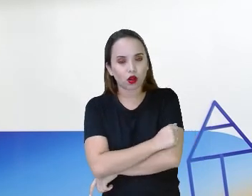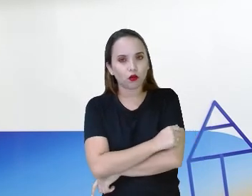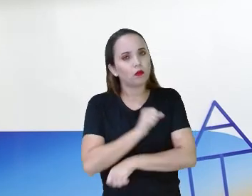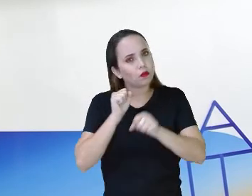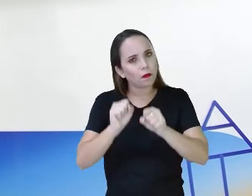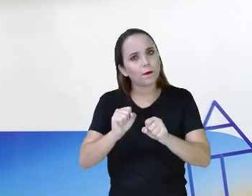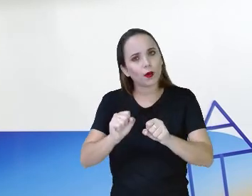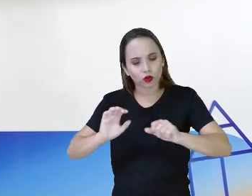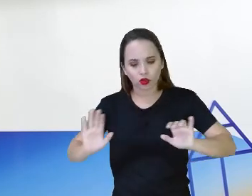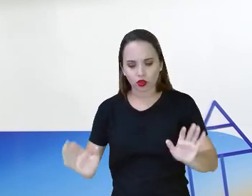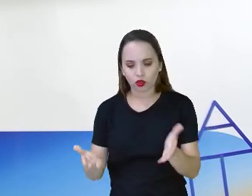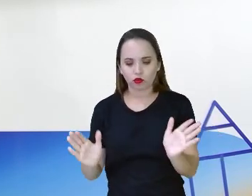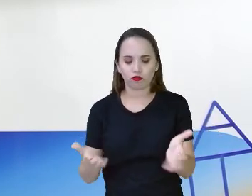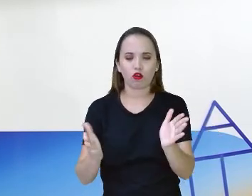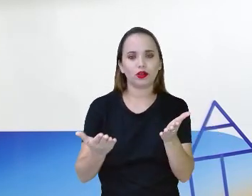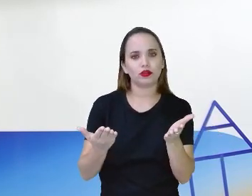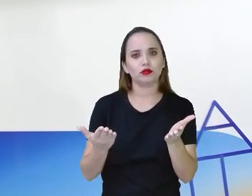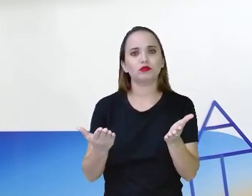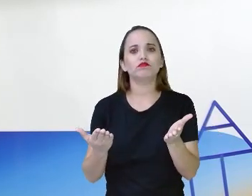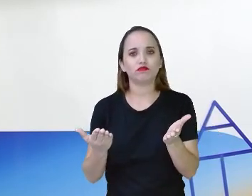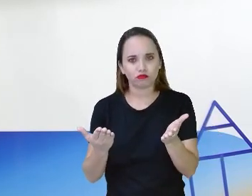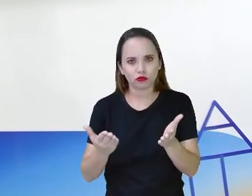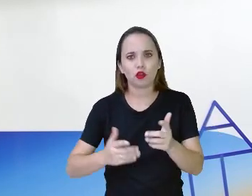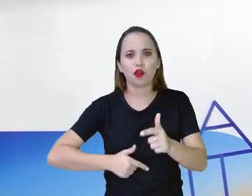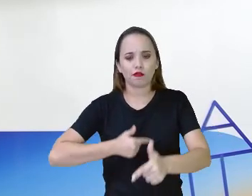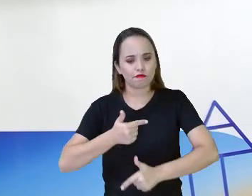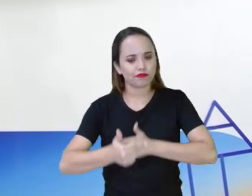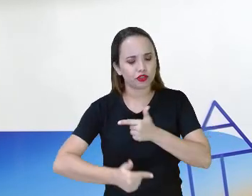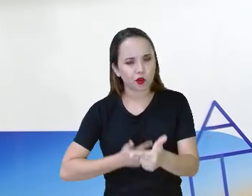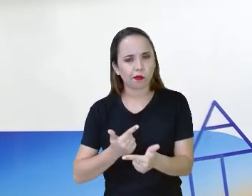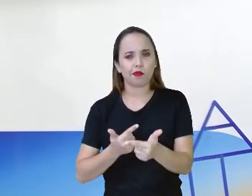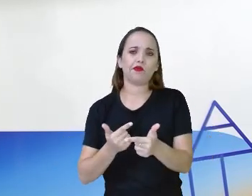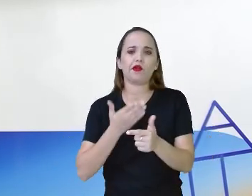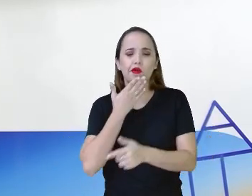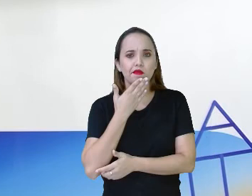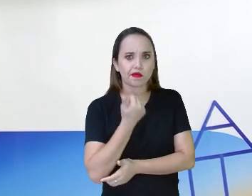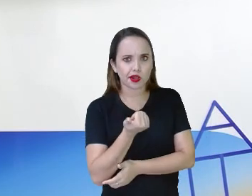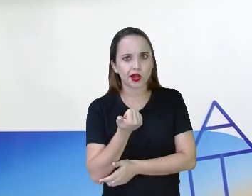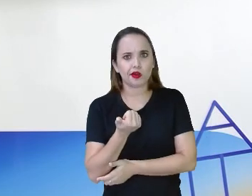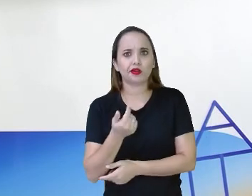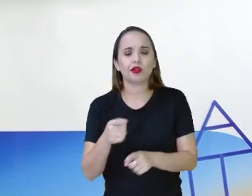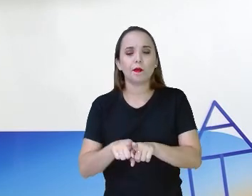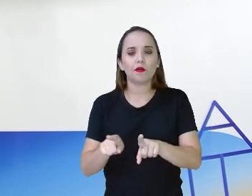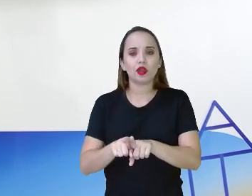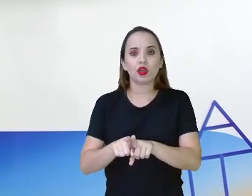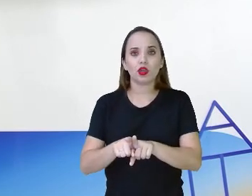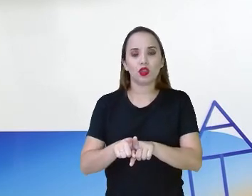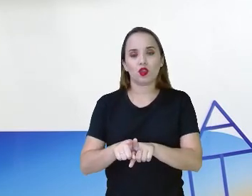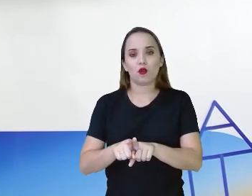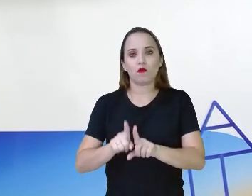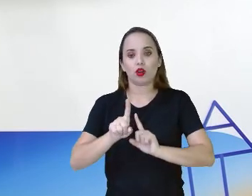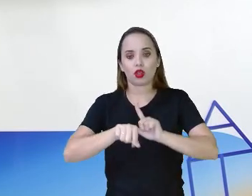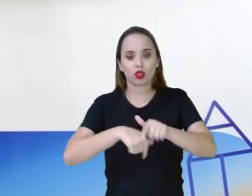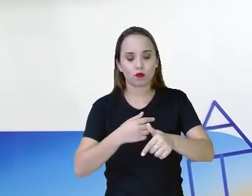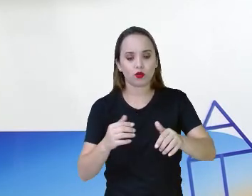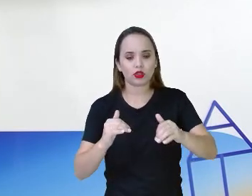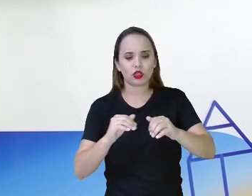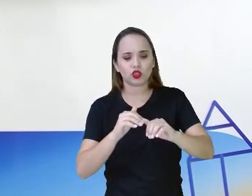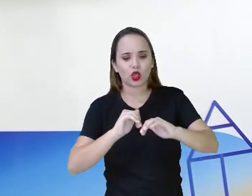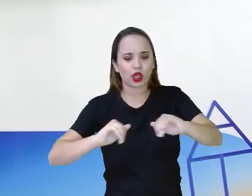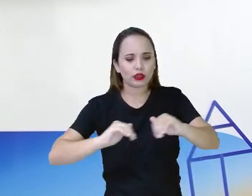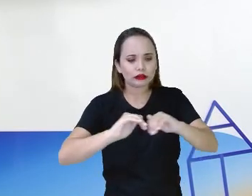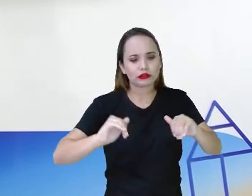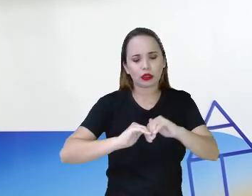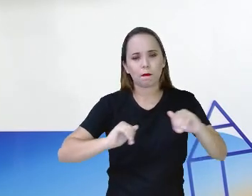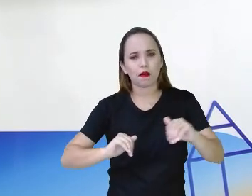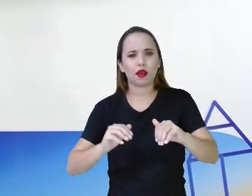ser trabalhado da melhor maneira possível, não é? Para que seja até excluído algumas